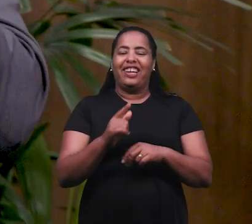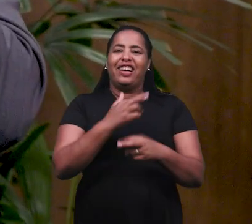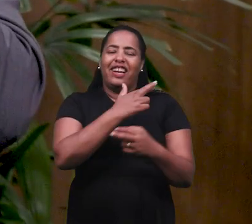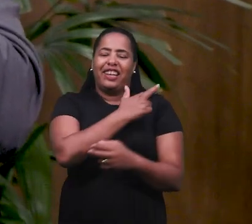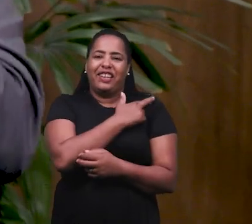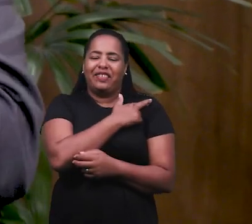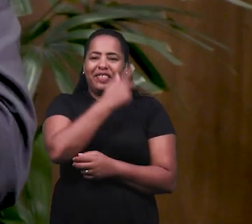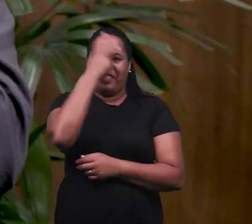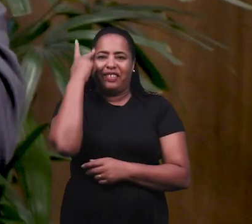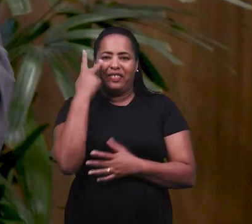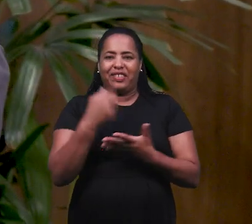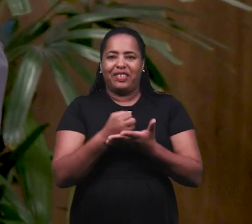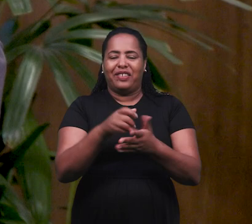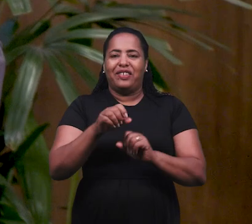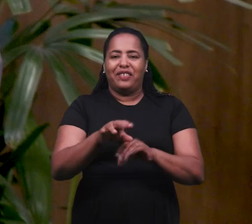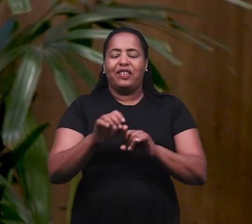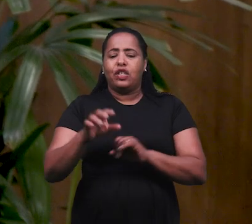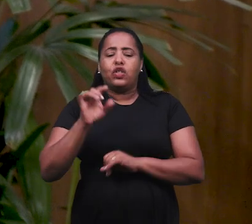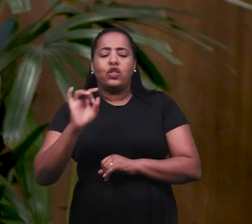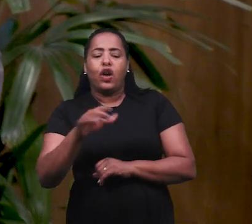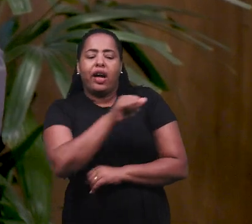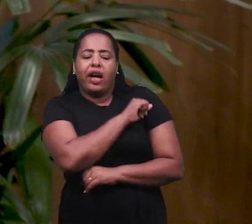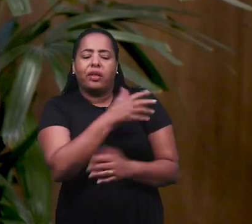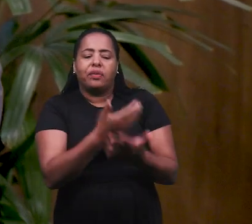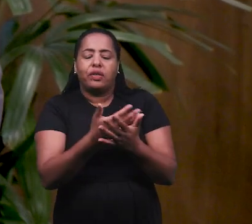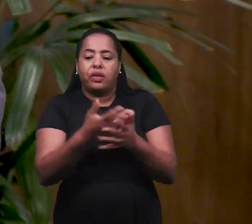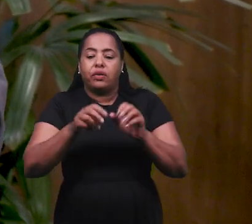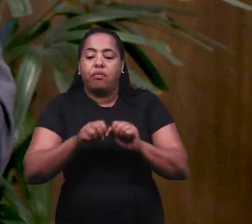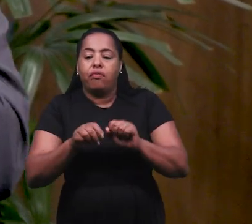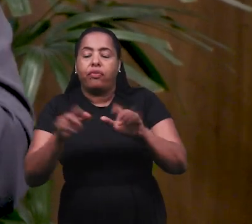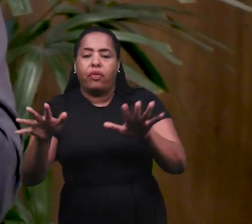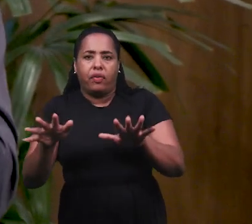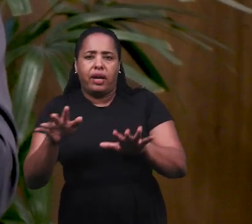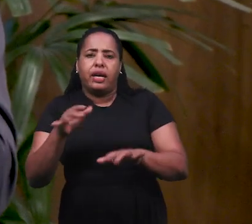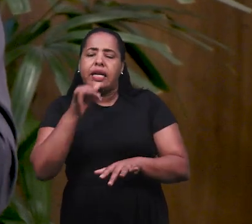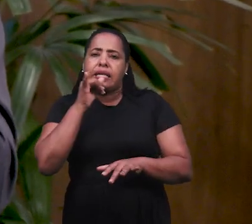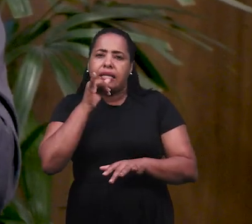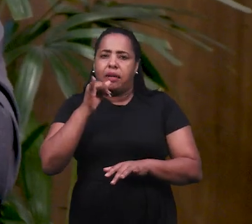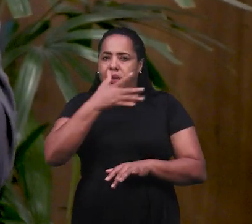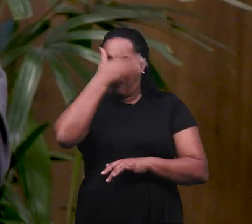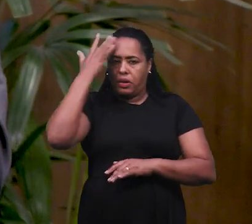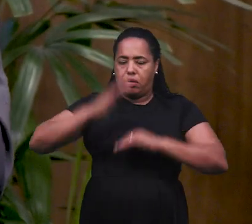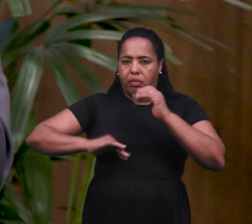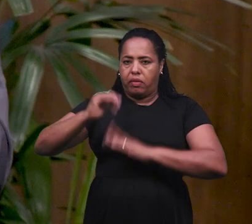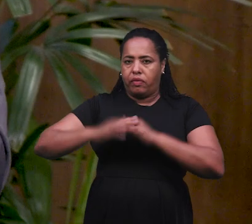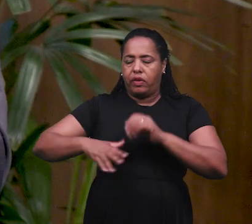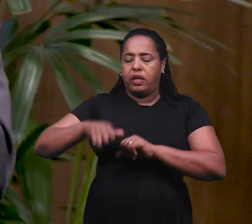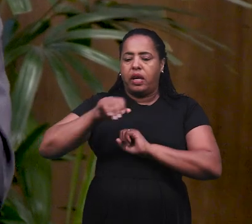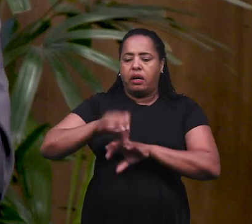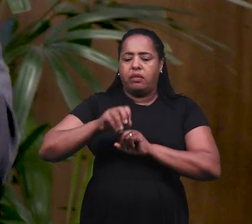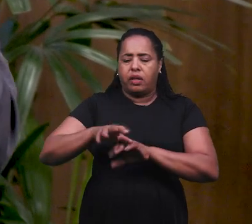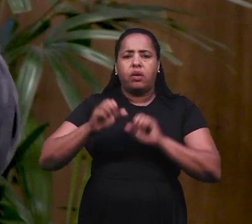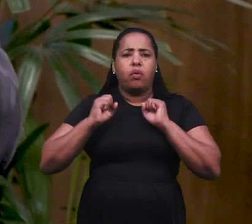os estudantes ou ele também é abrangente, assim, por exemplo, profissionais da educação, a capelania também